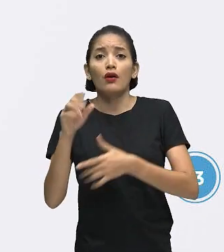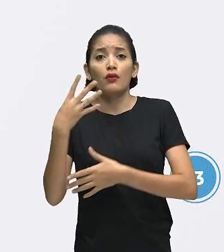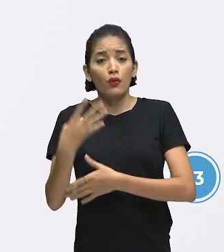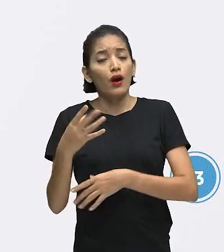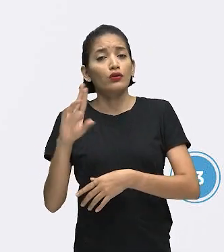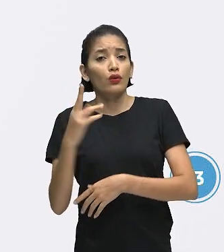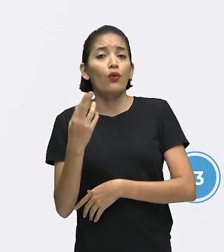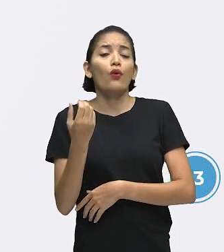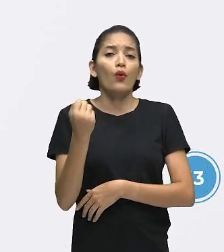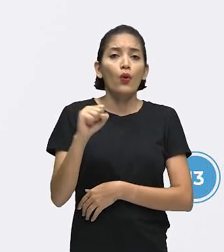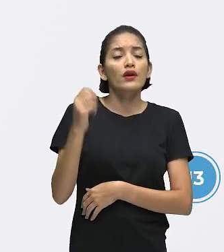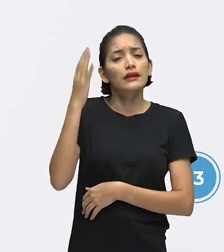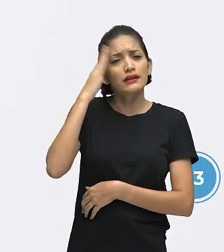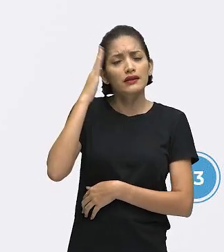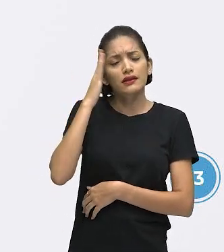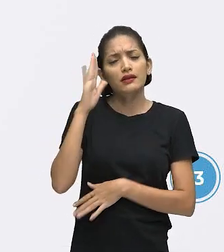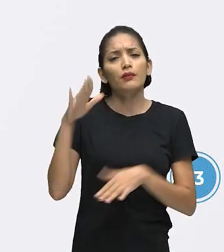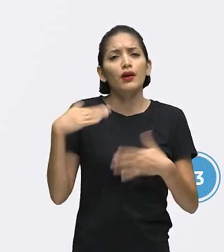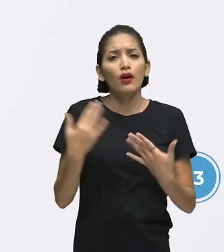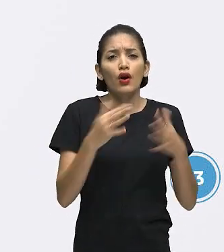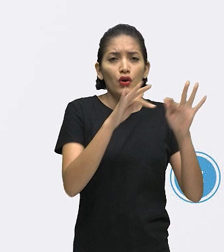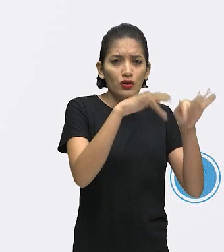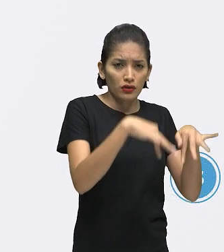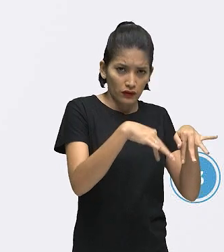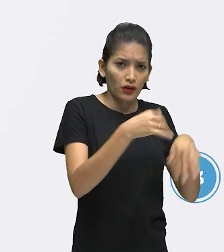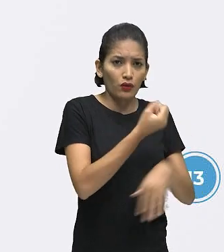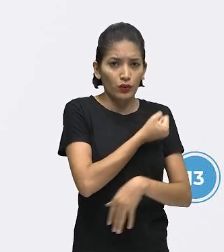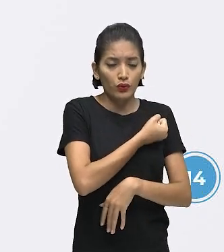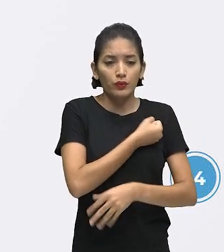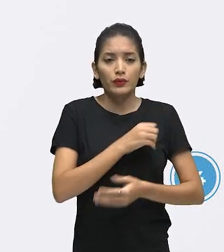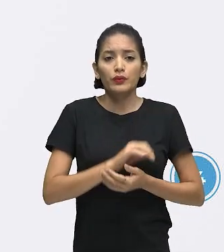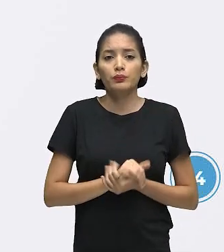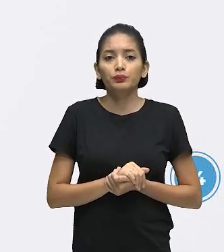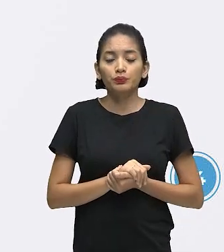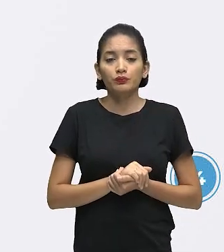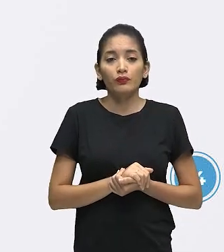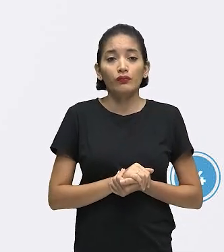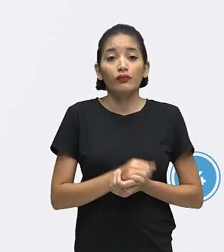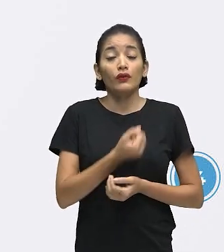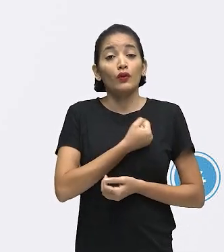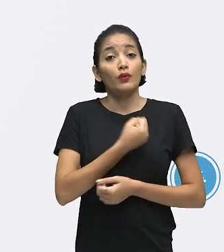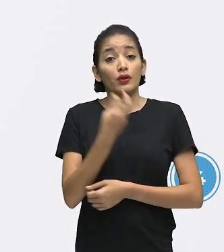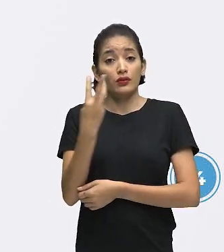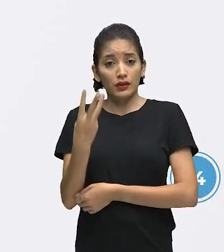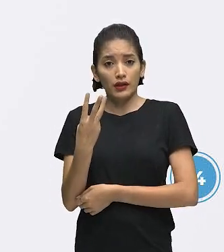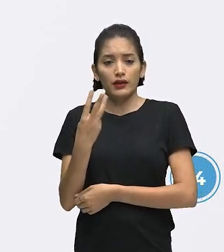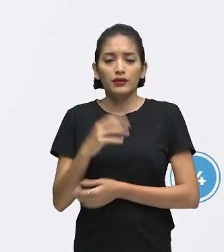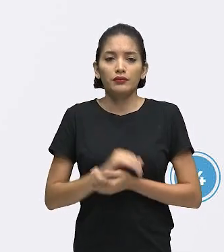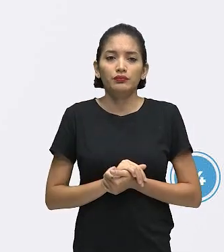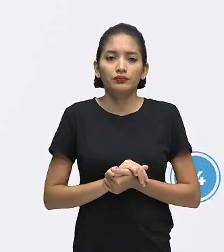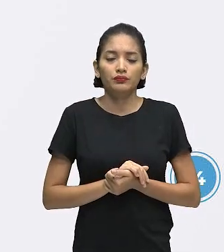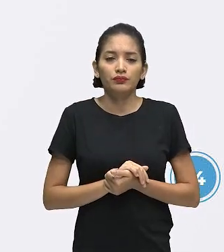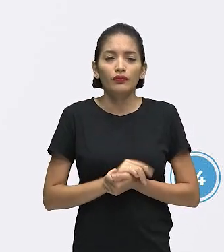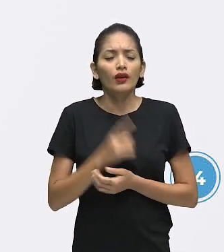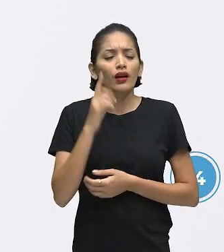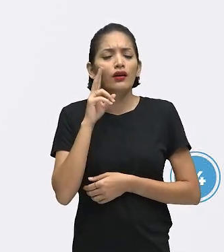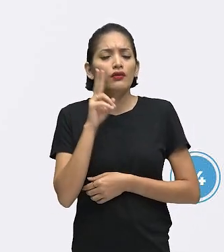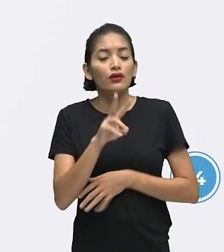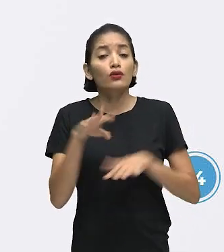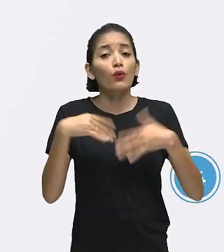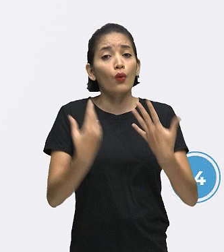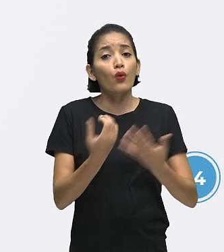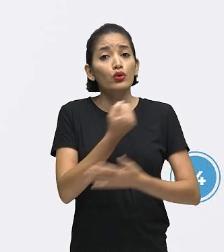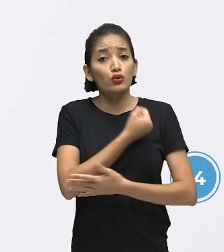a gente tem que olhar lá para os últimos algarismos. Questão 3. Identifique os números que